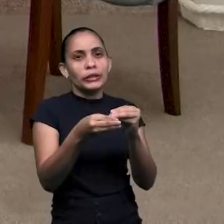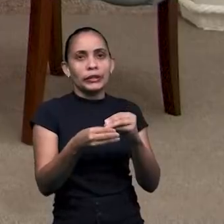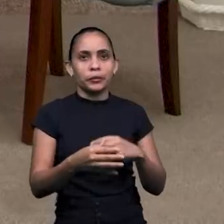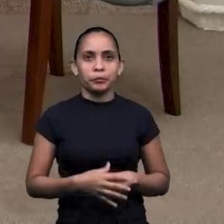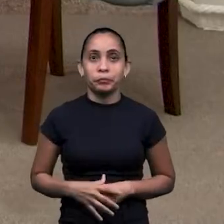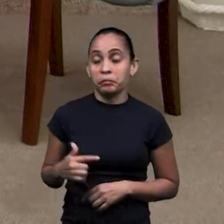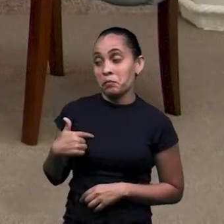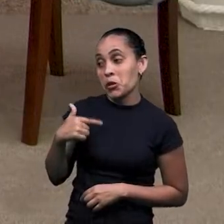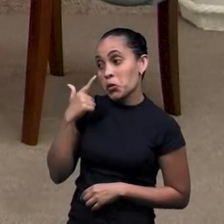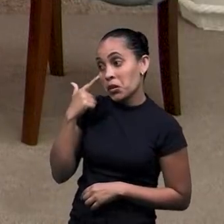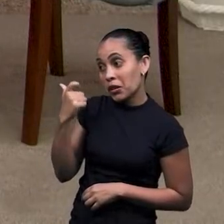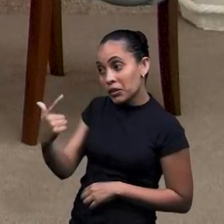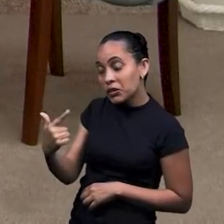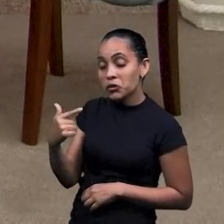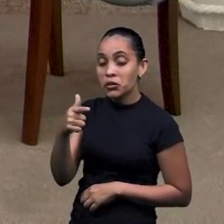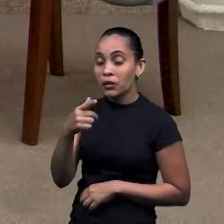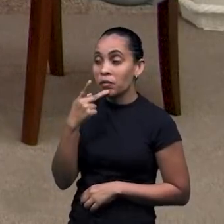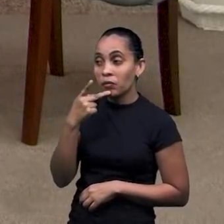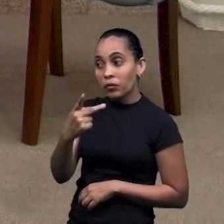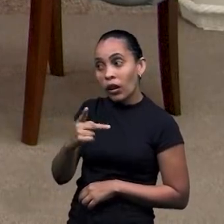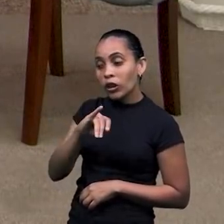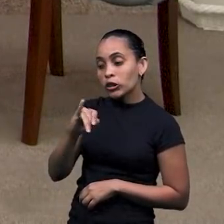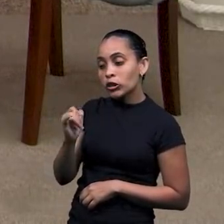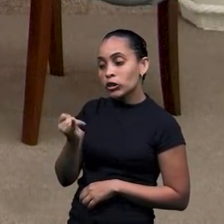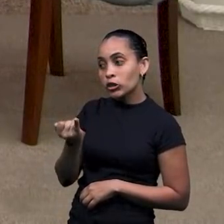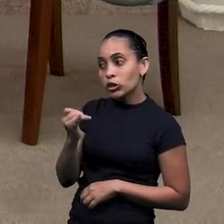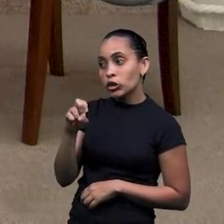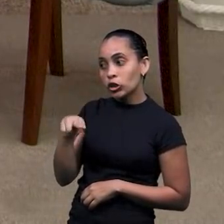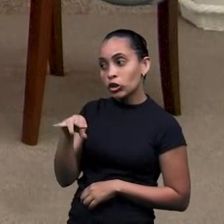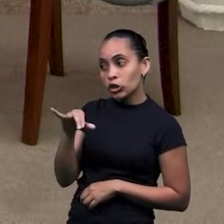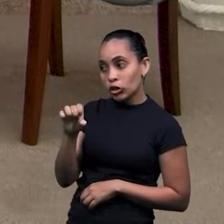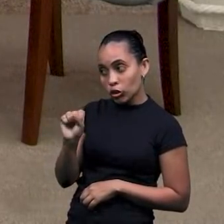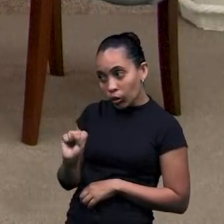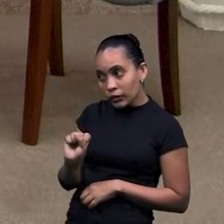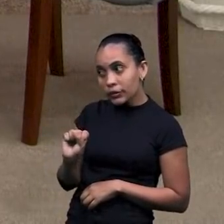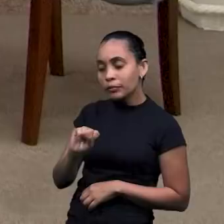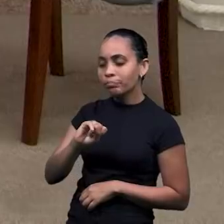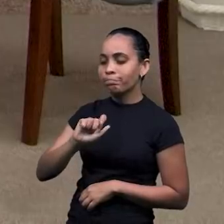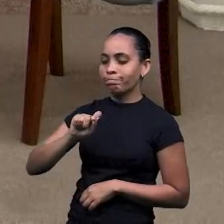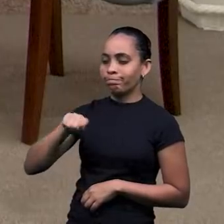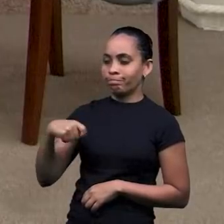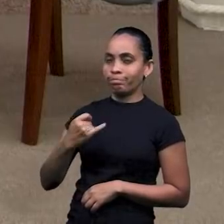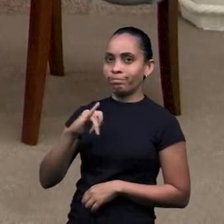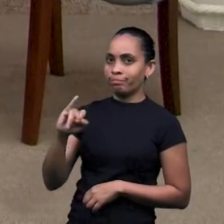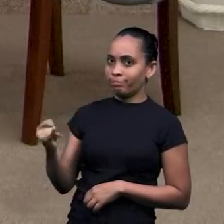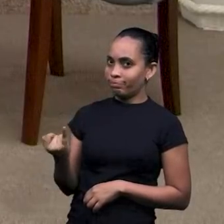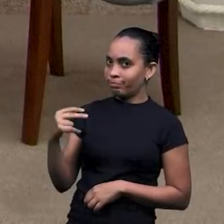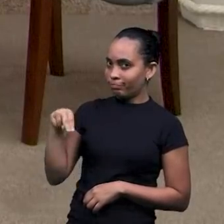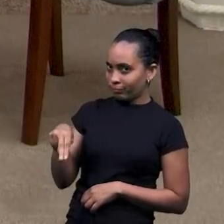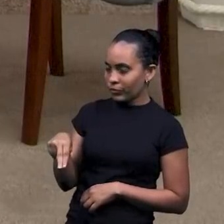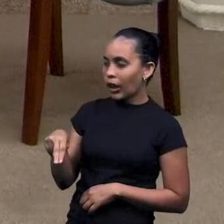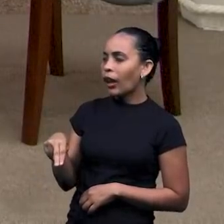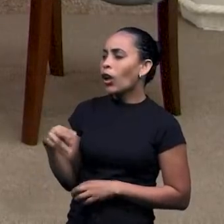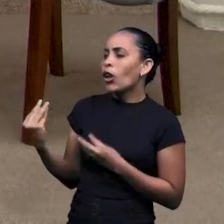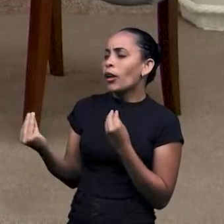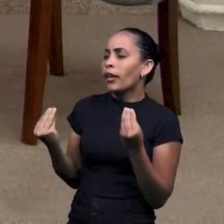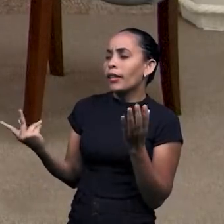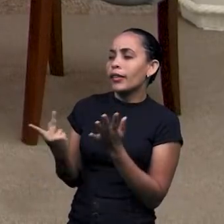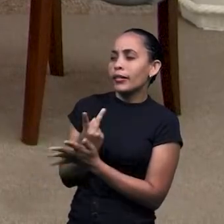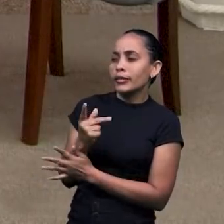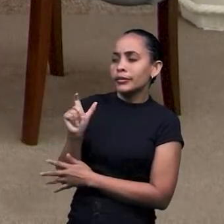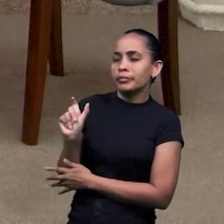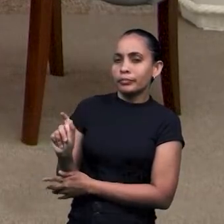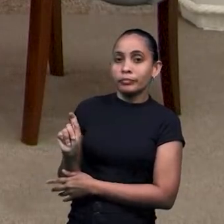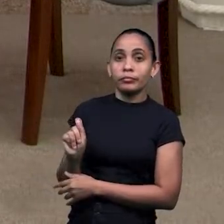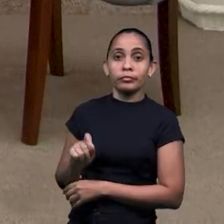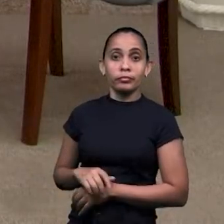acho que interessante quando o irmão ele falou sobre Jonas, né? Quando ele cita o Novo Testamento, Jesus falou que da mesma forma em